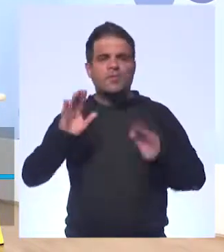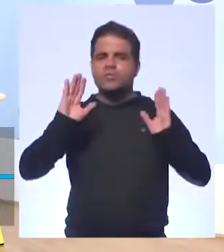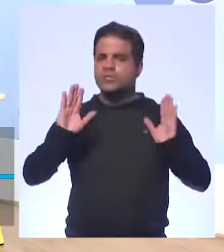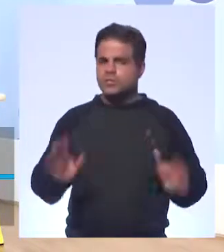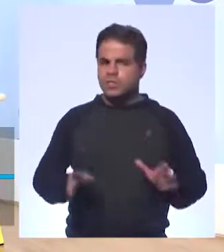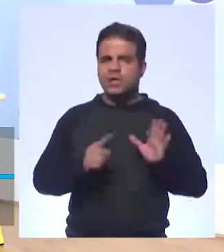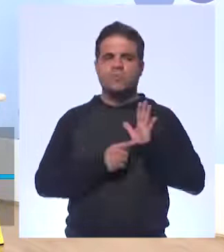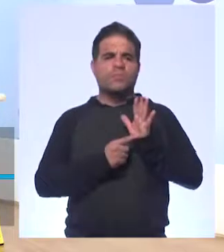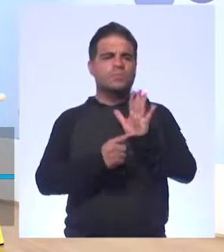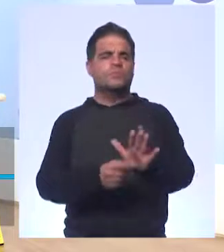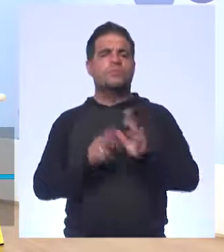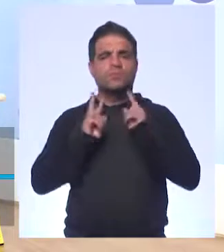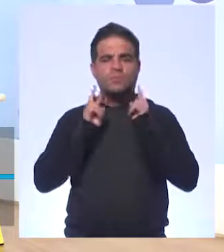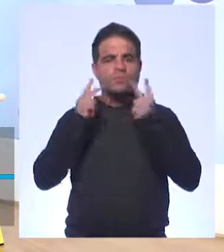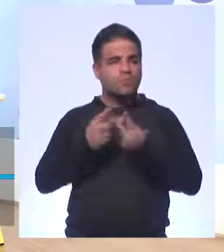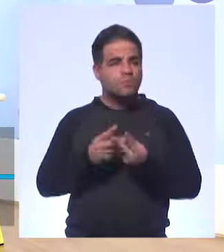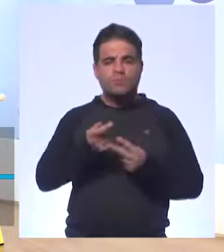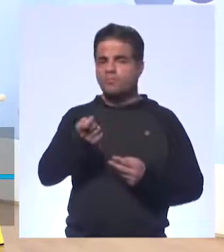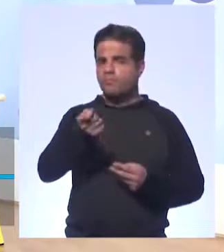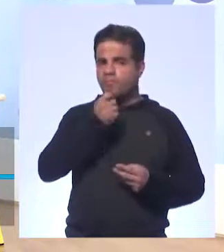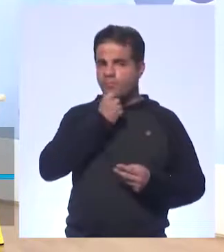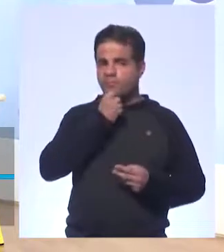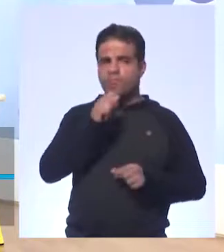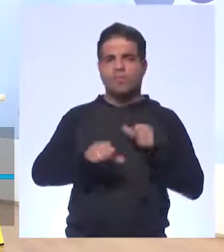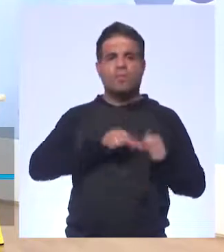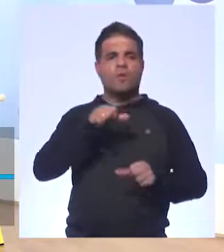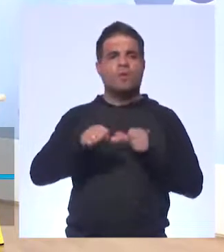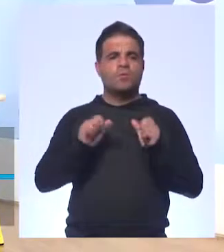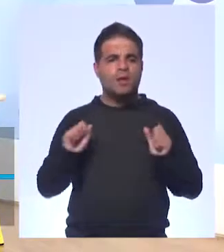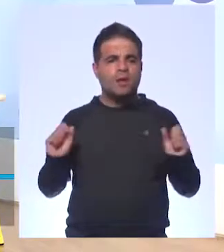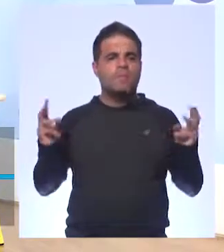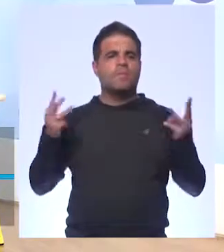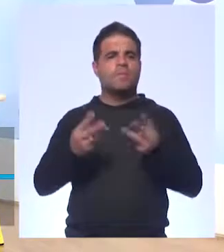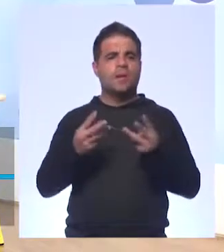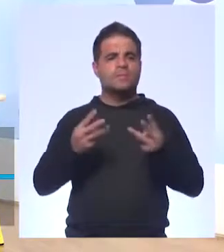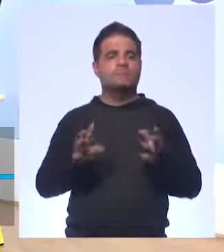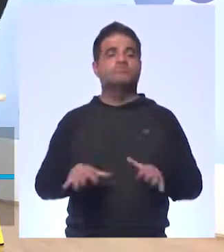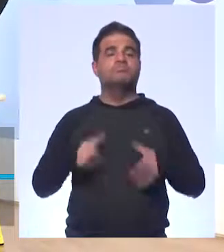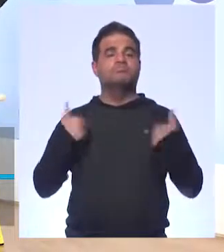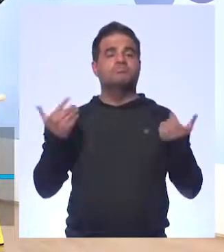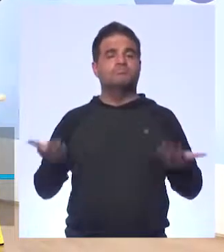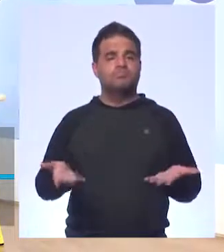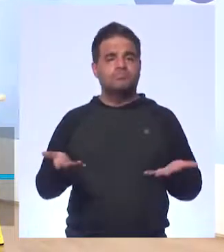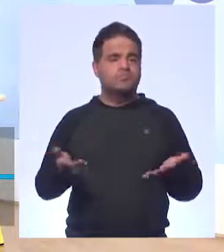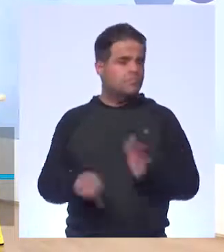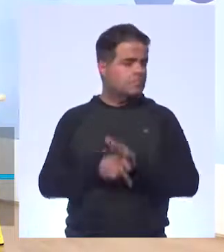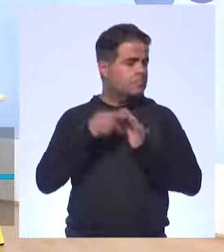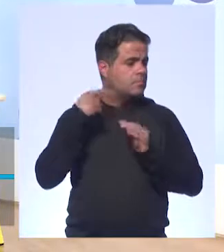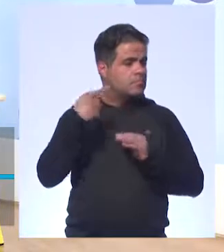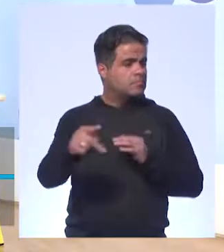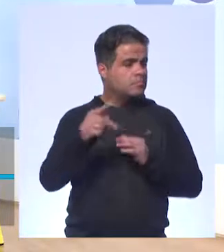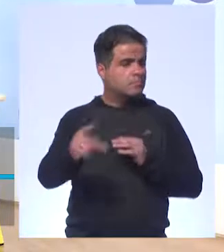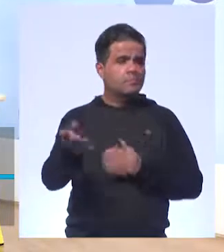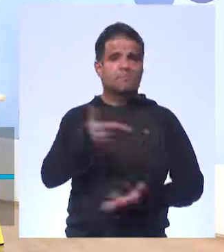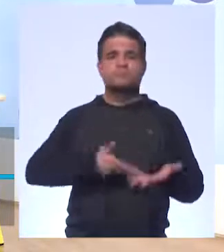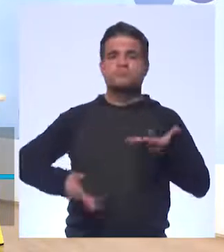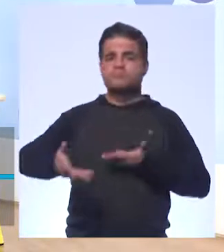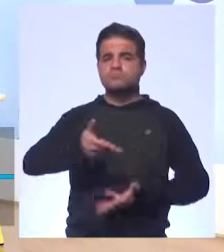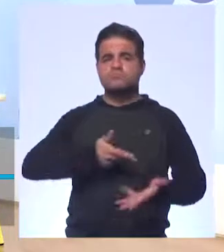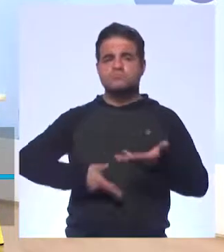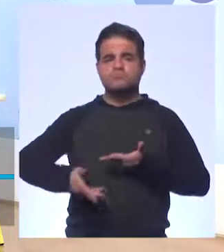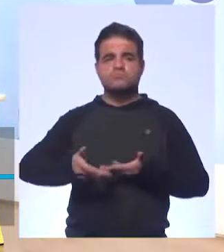que o volume não altera, mas altera a massa. Então, qual propriedade tem a relação